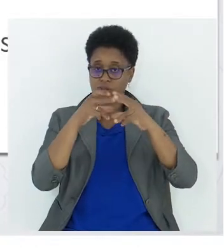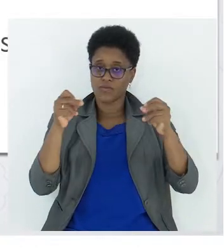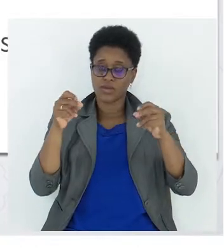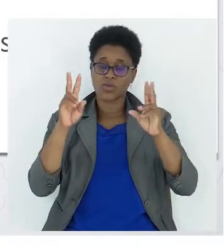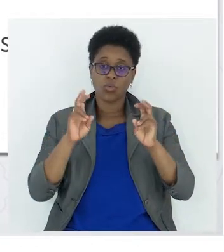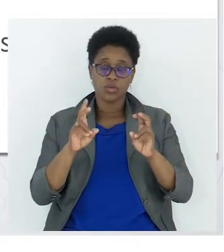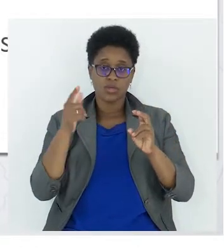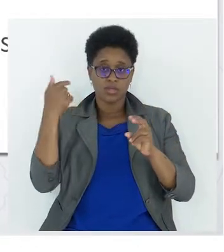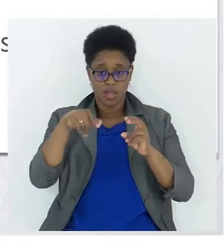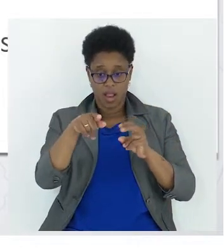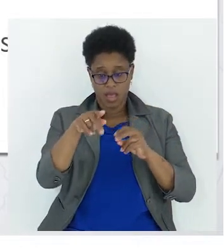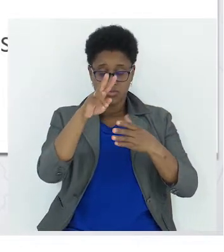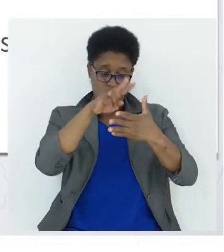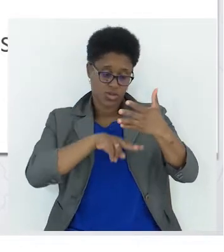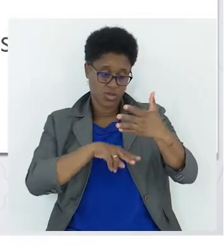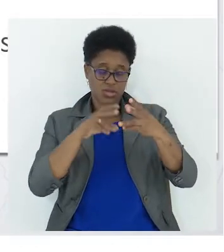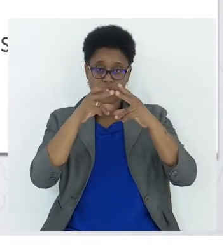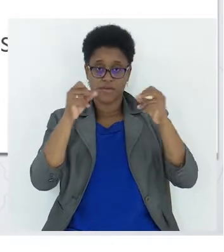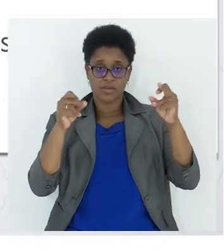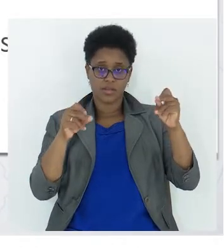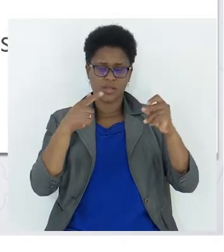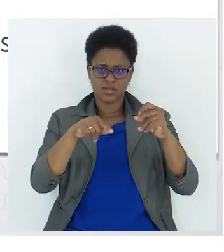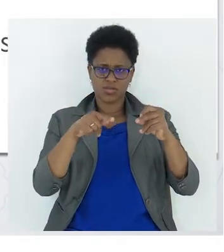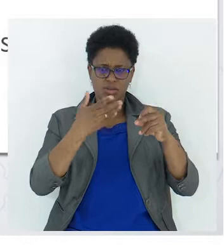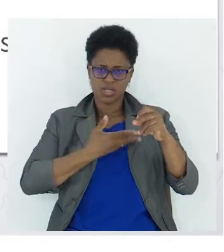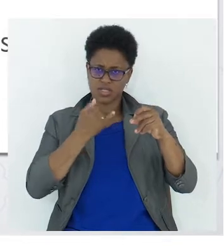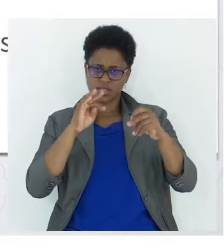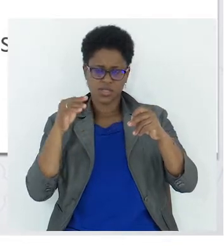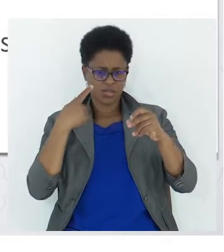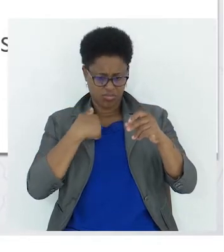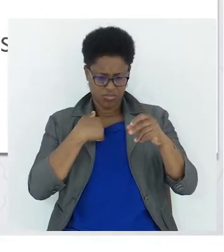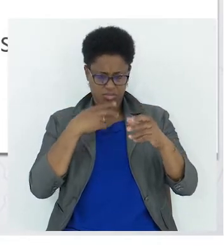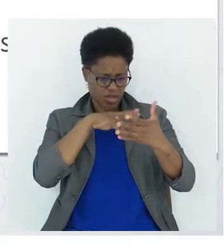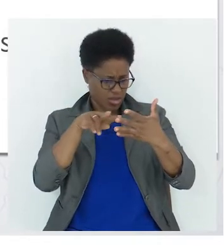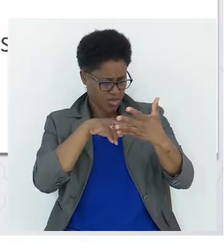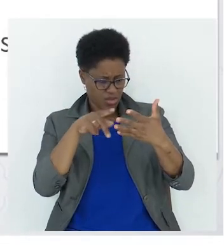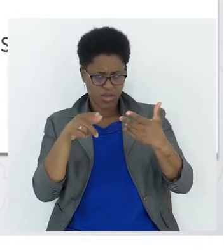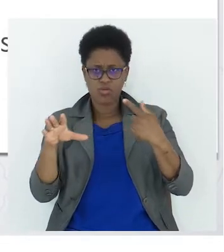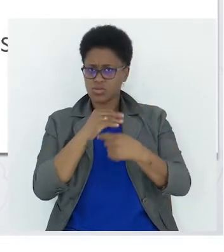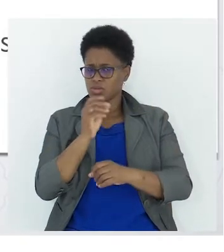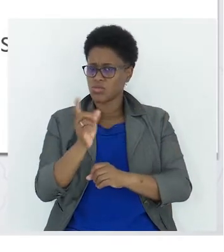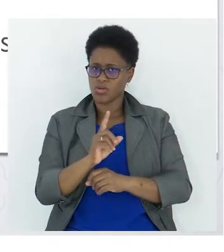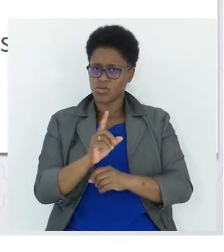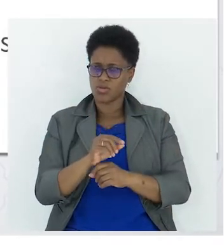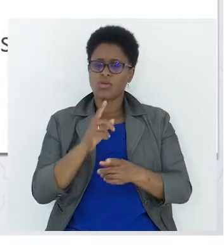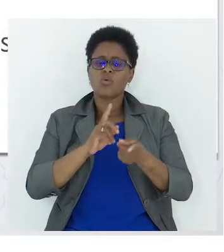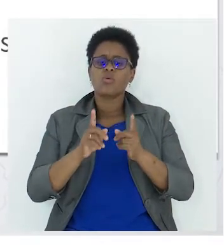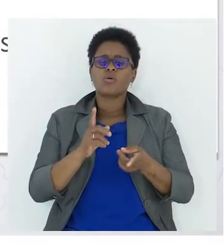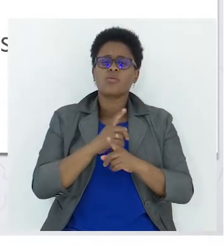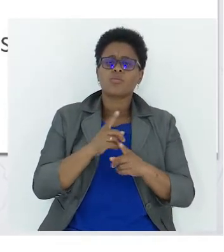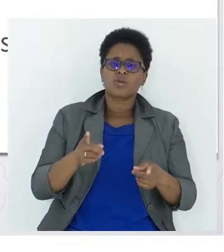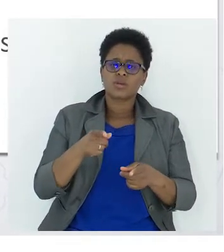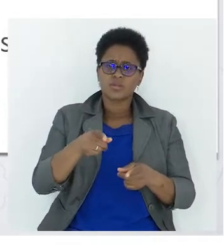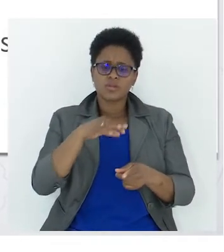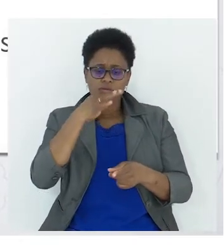encontrar no texto. Frase A. Estão a distrair-me, não consigo ler. Por que aqui se destacou